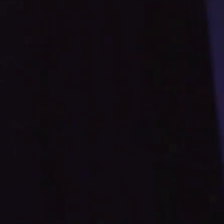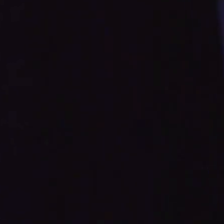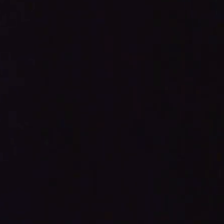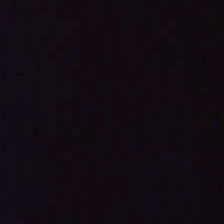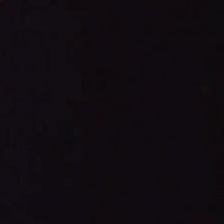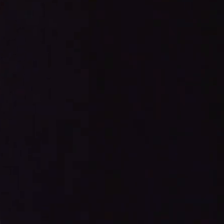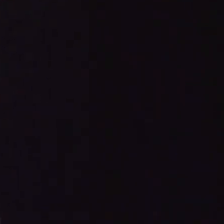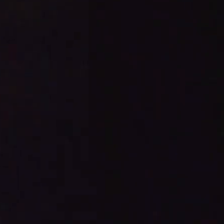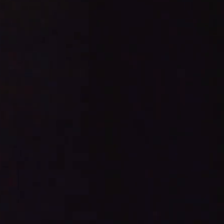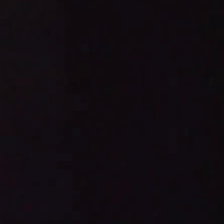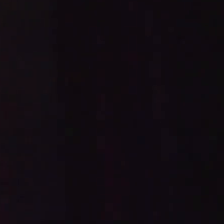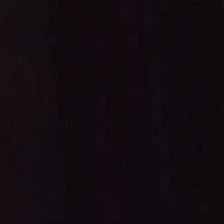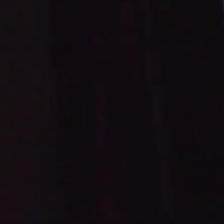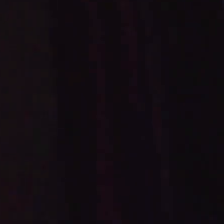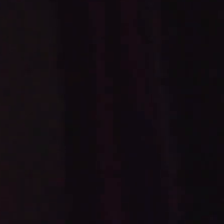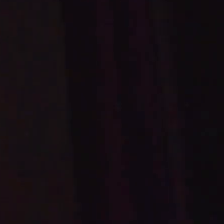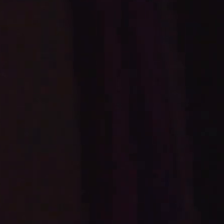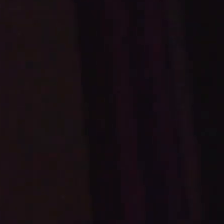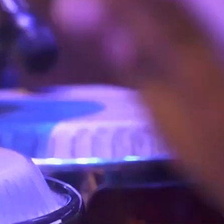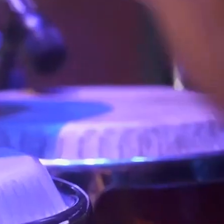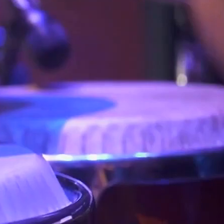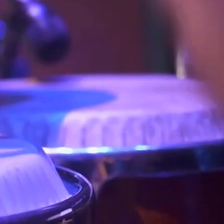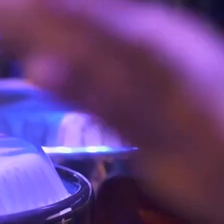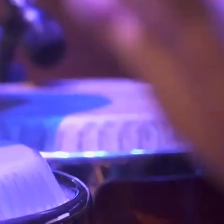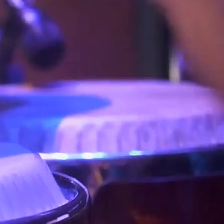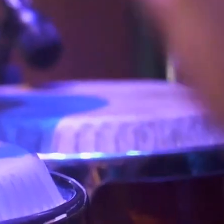Três jeitos do povo baré.